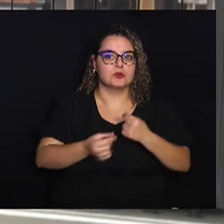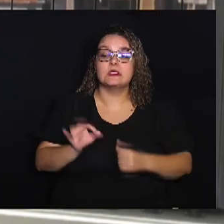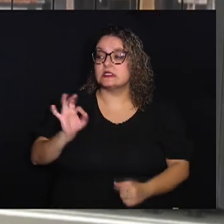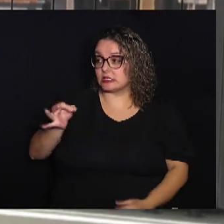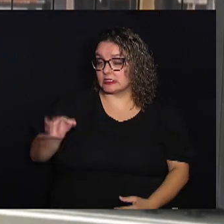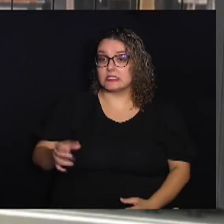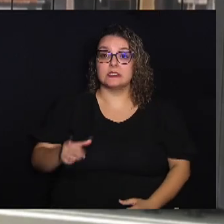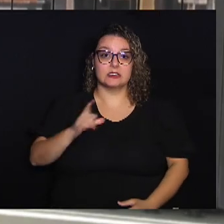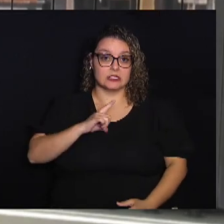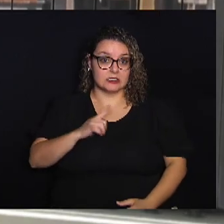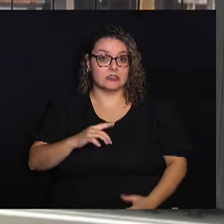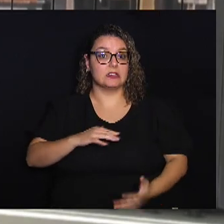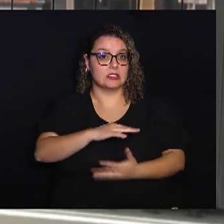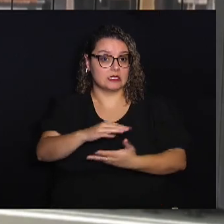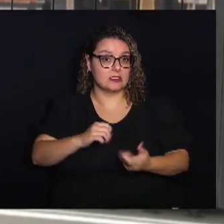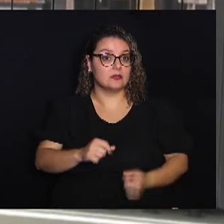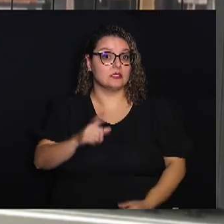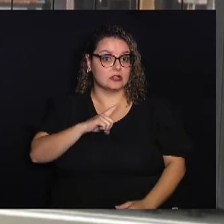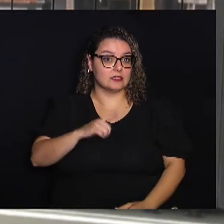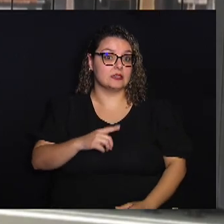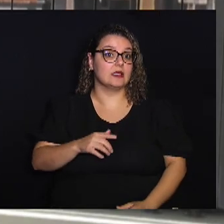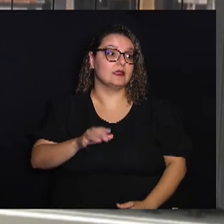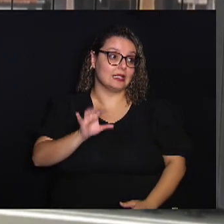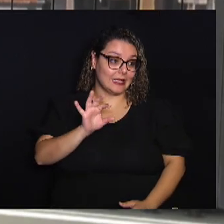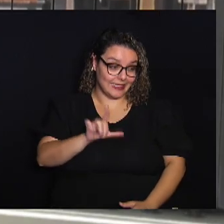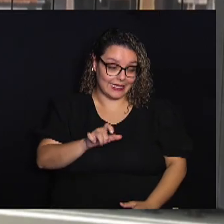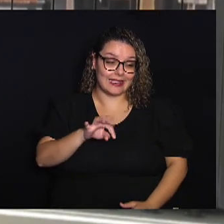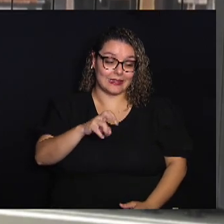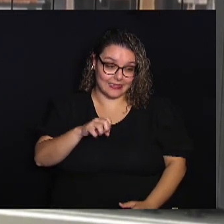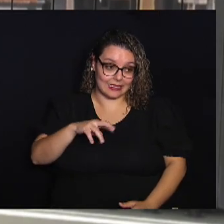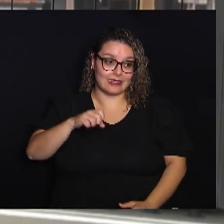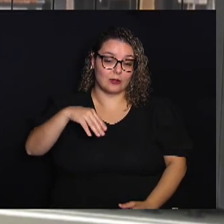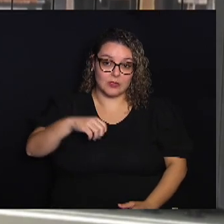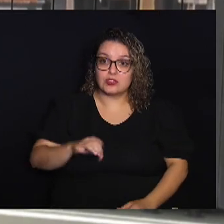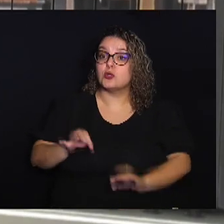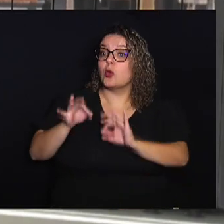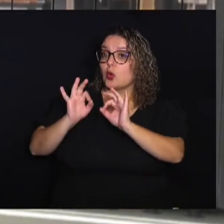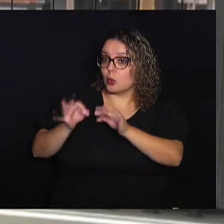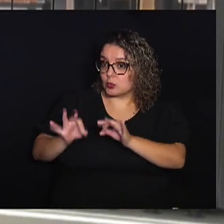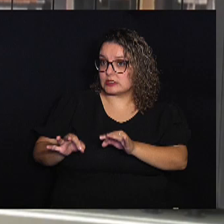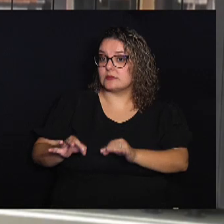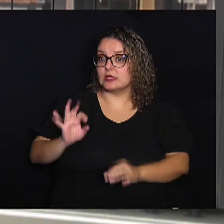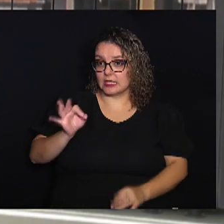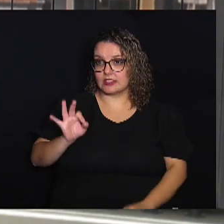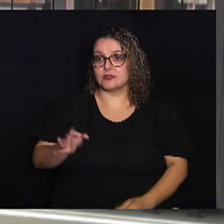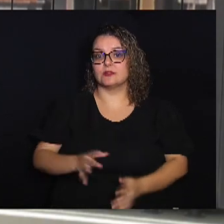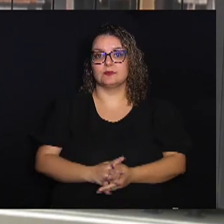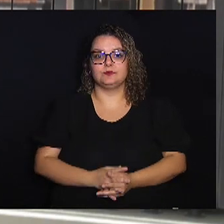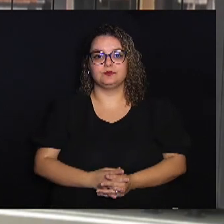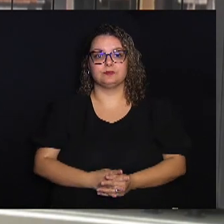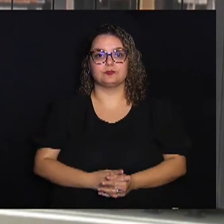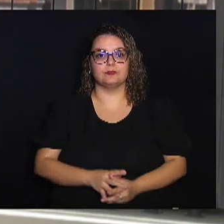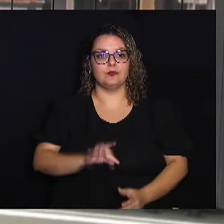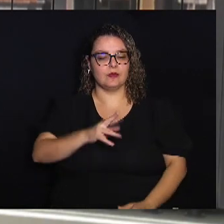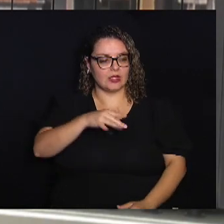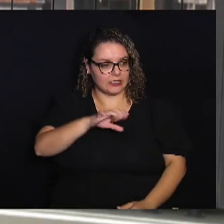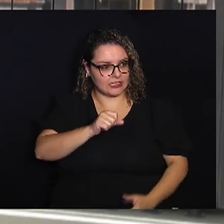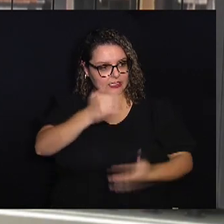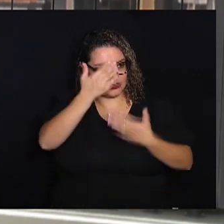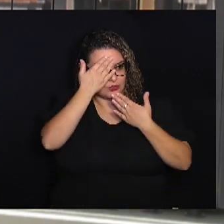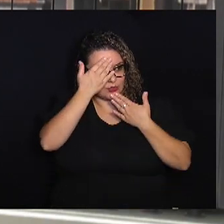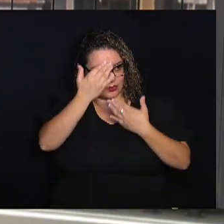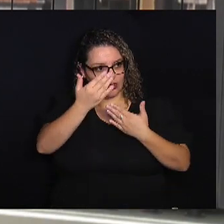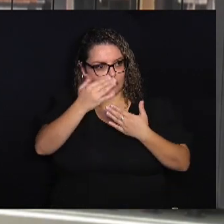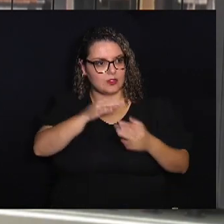tem que existir essa sustentabilidade, literalmente, né? Com certeza, é isso mesmo. Thaís, muito obrigada pela